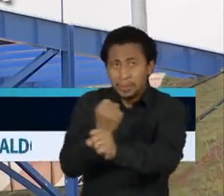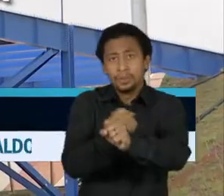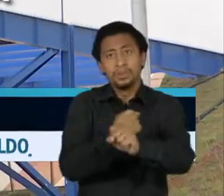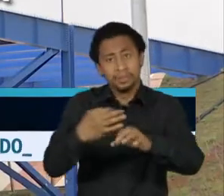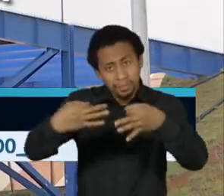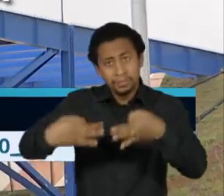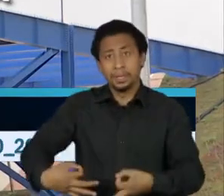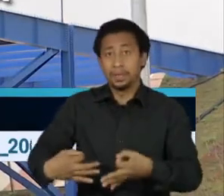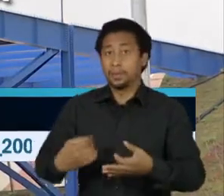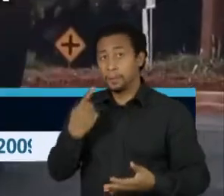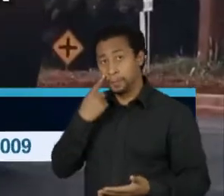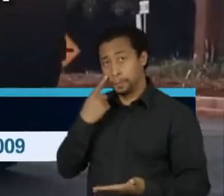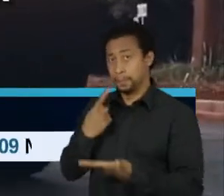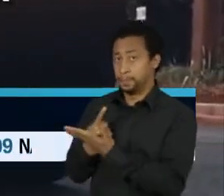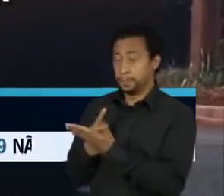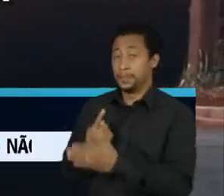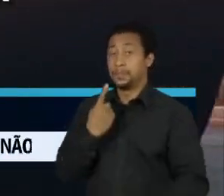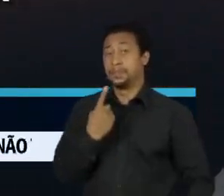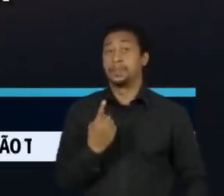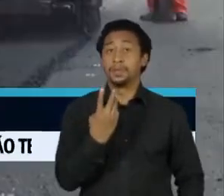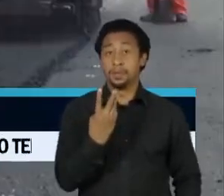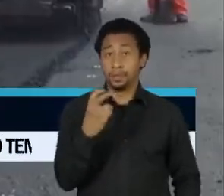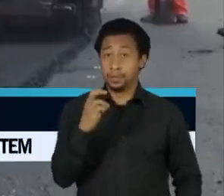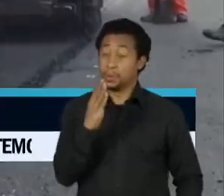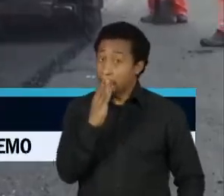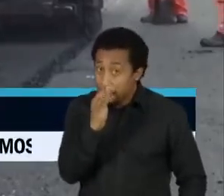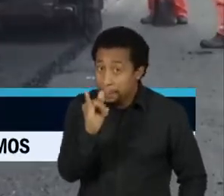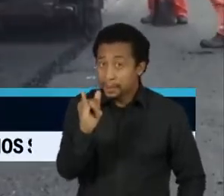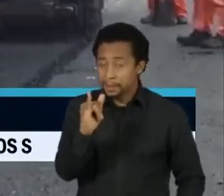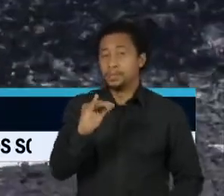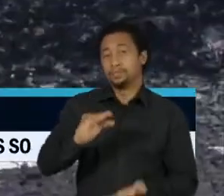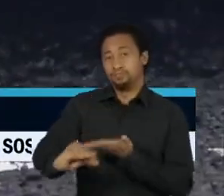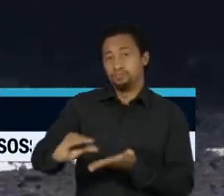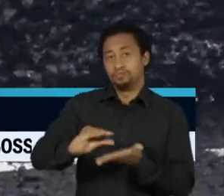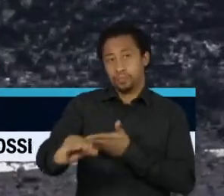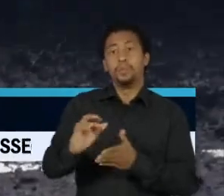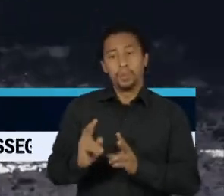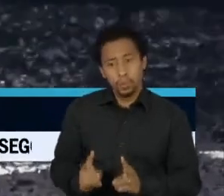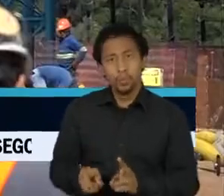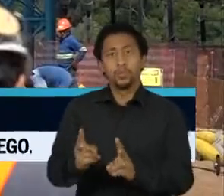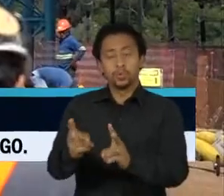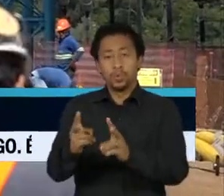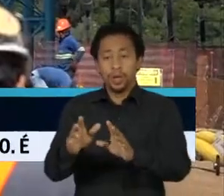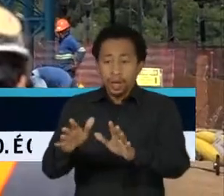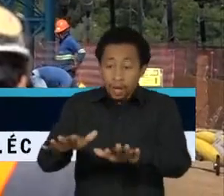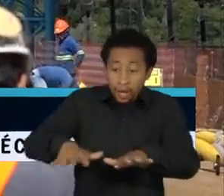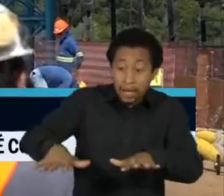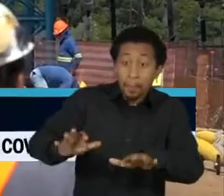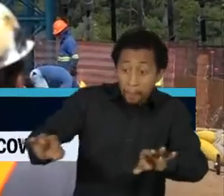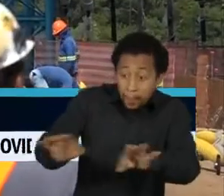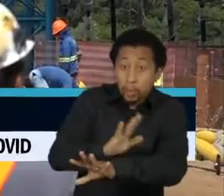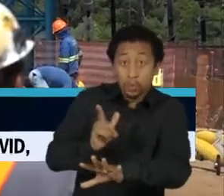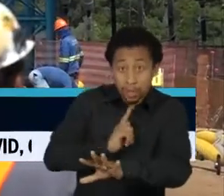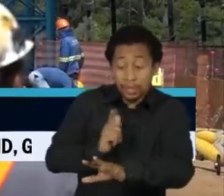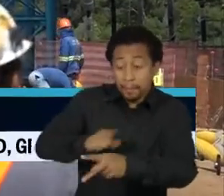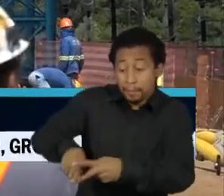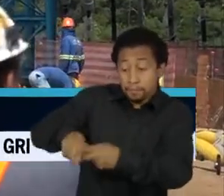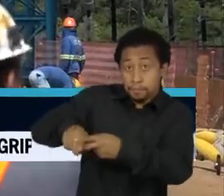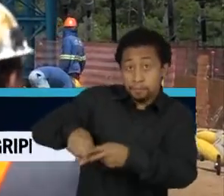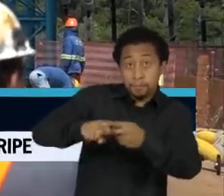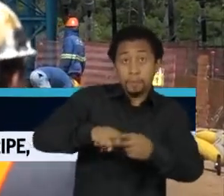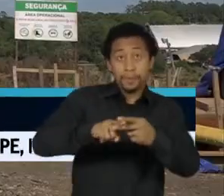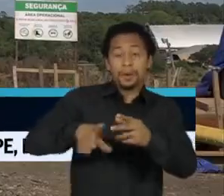corresponde a 135 bilhões de reais, só para manter a estrutura já existente no país, seriam